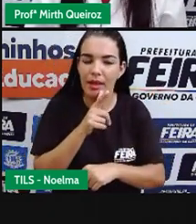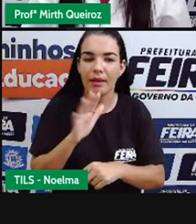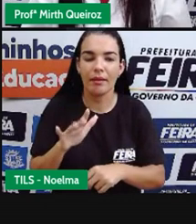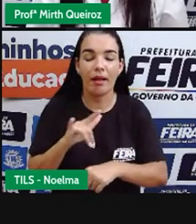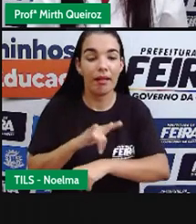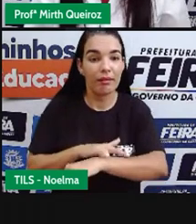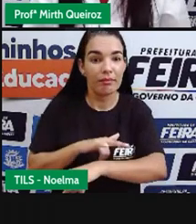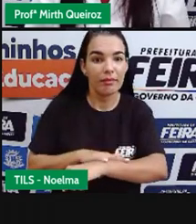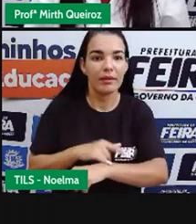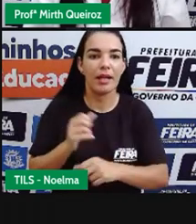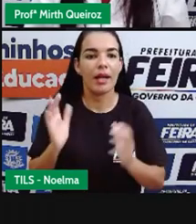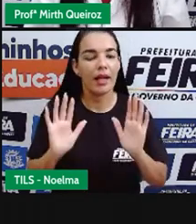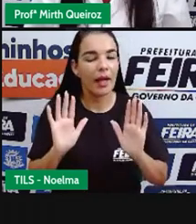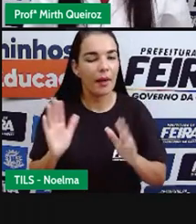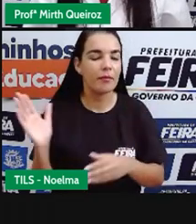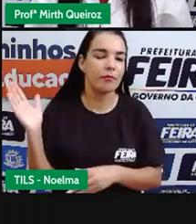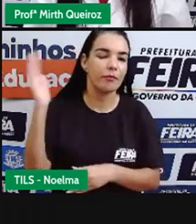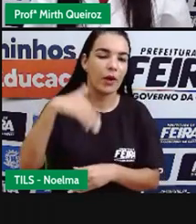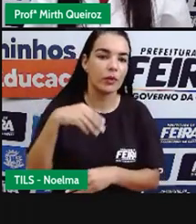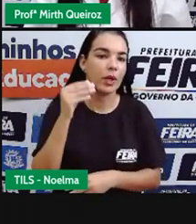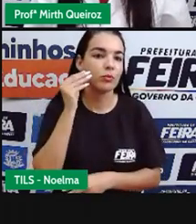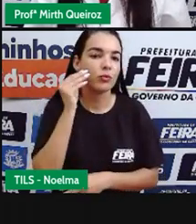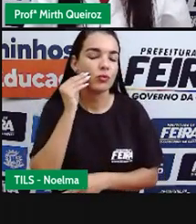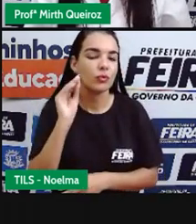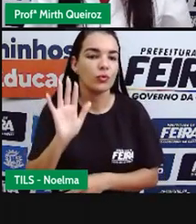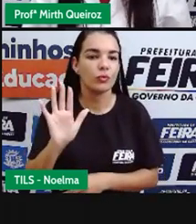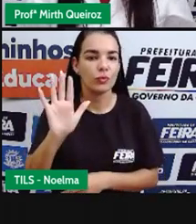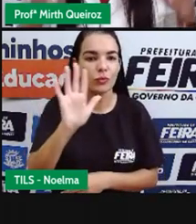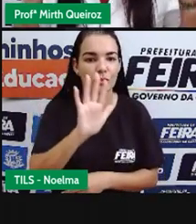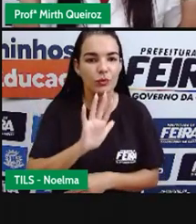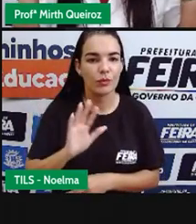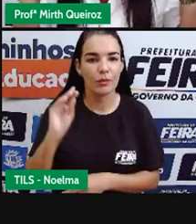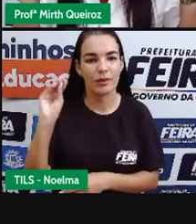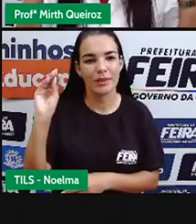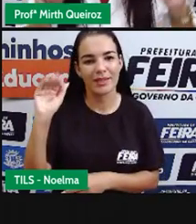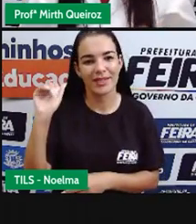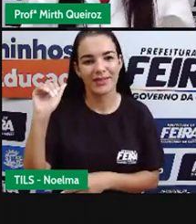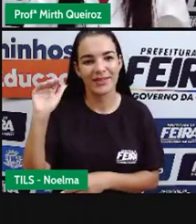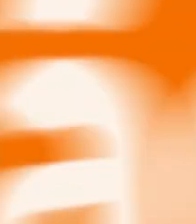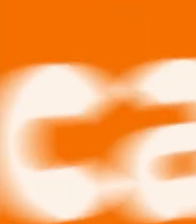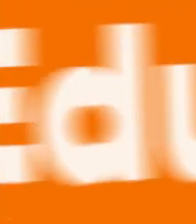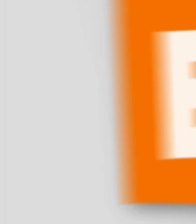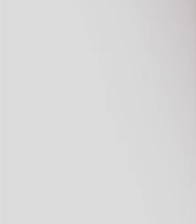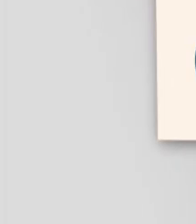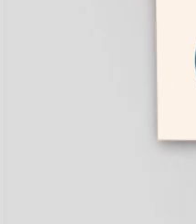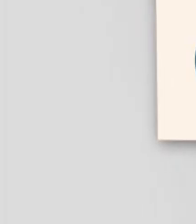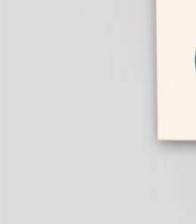pouquinho a prova volta com mais uma aula. Beijinho no coração de cada um de vocês e até já. Tchau, tchau.